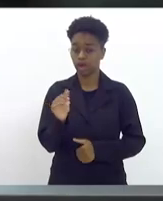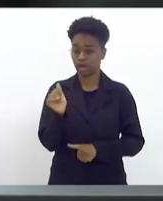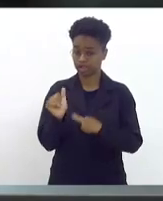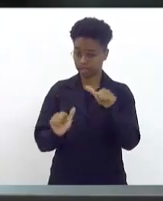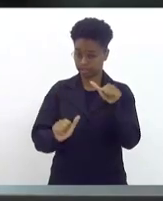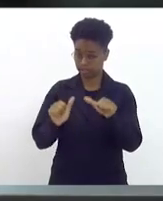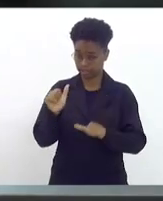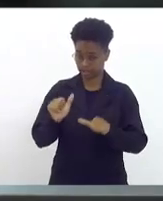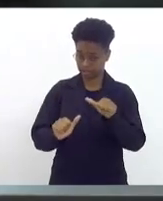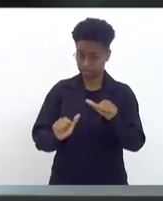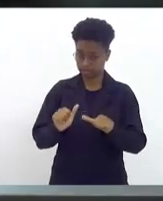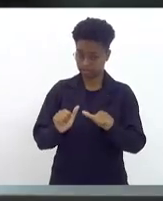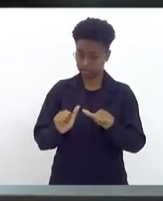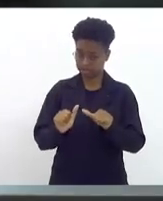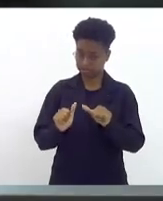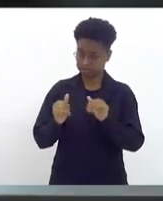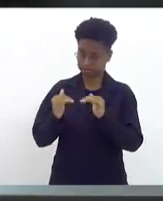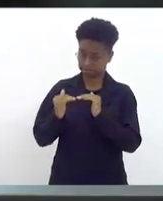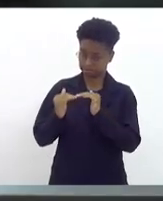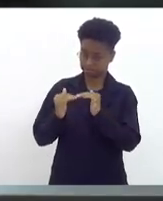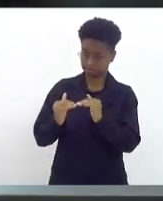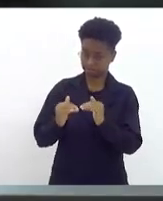de coerência